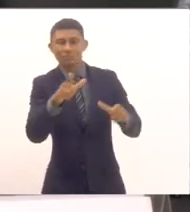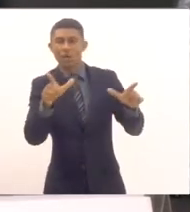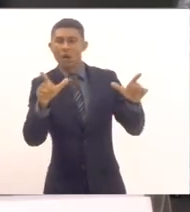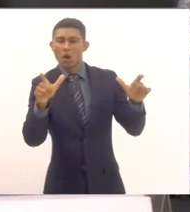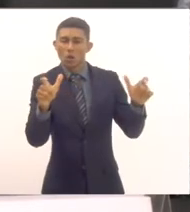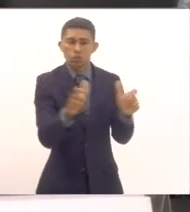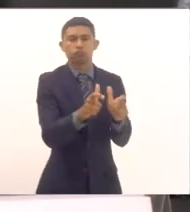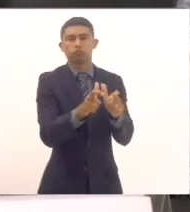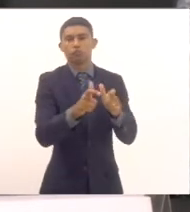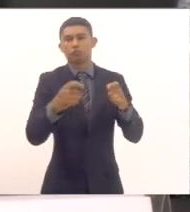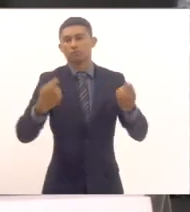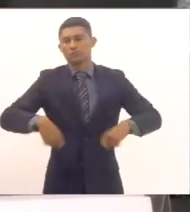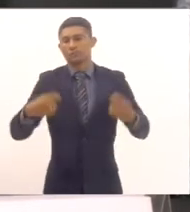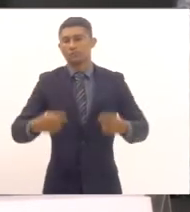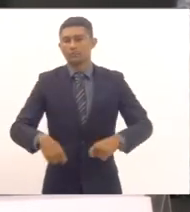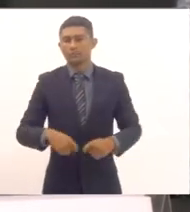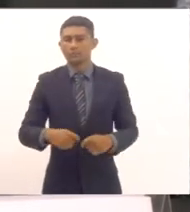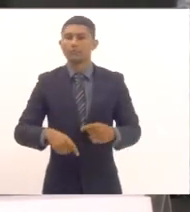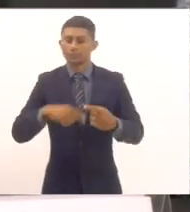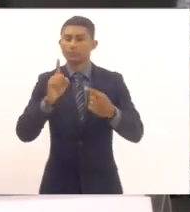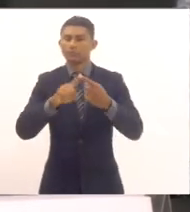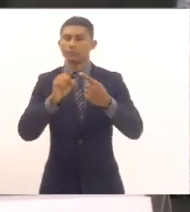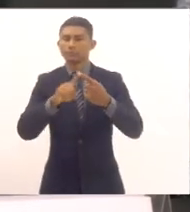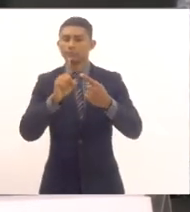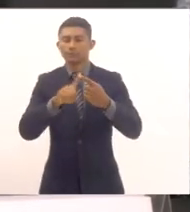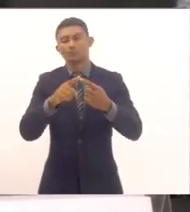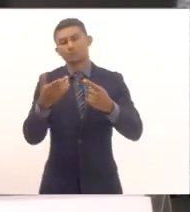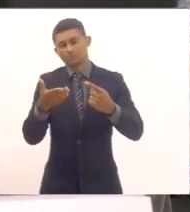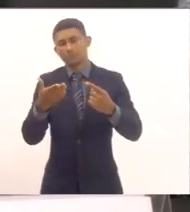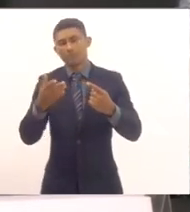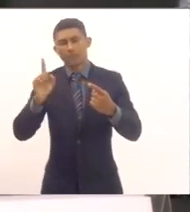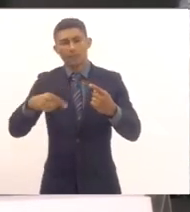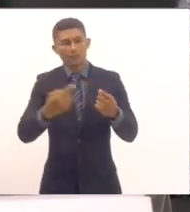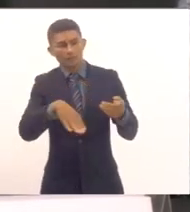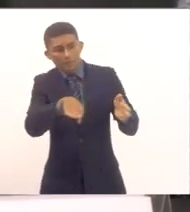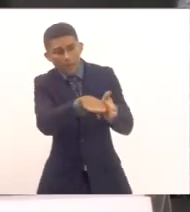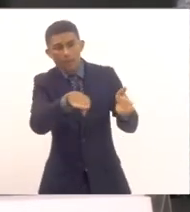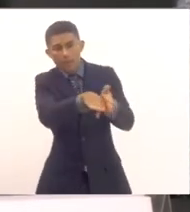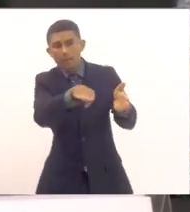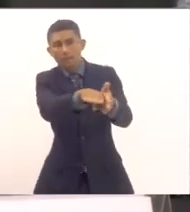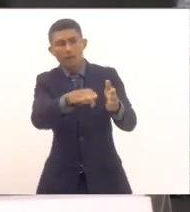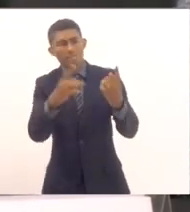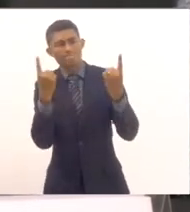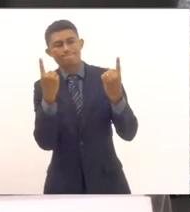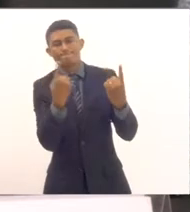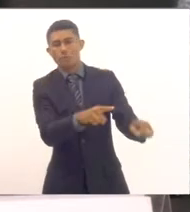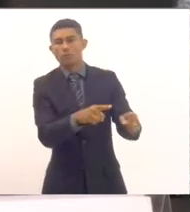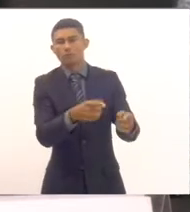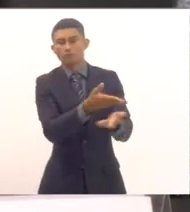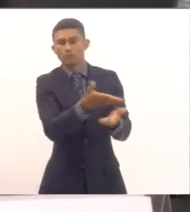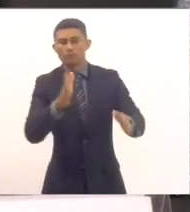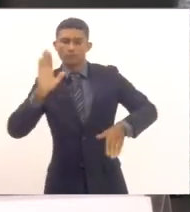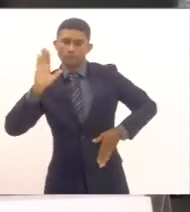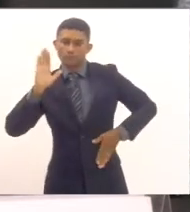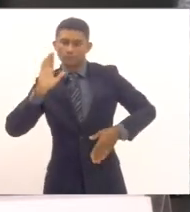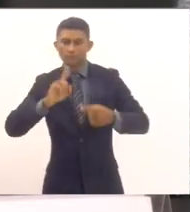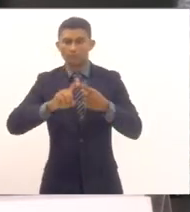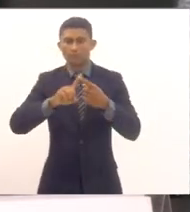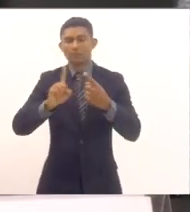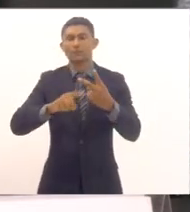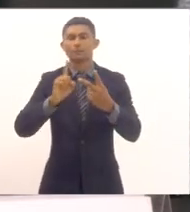primeira questão que a questão ostensiva nas estações estão stencil a